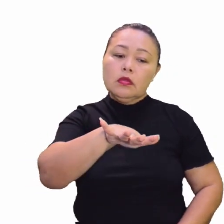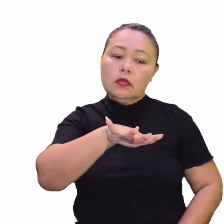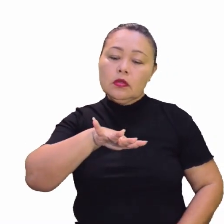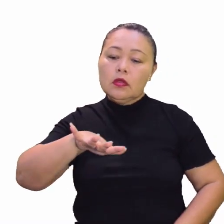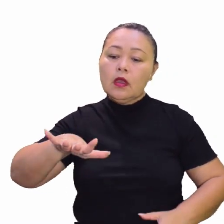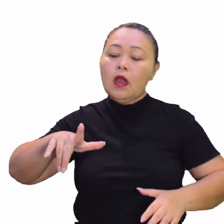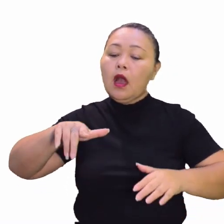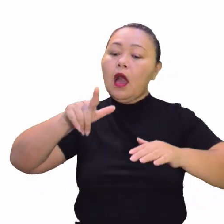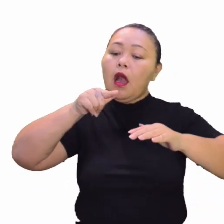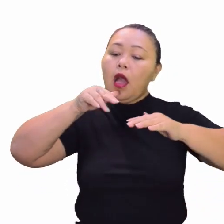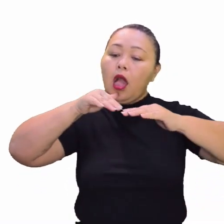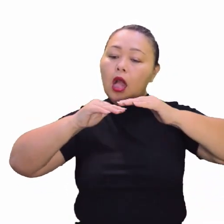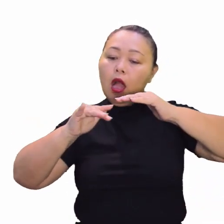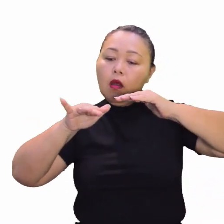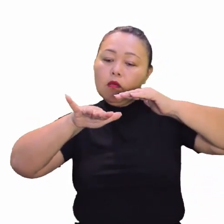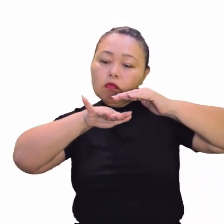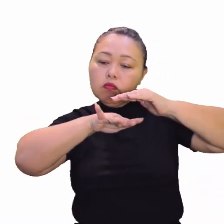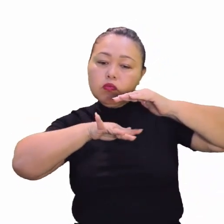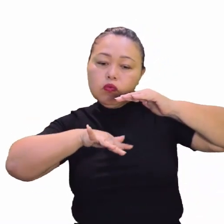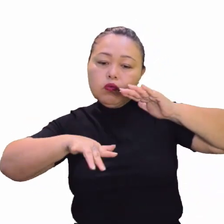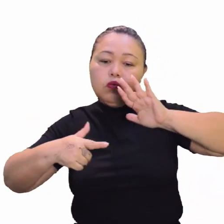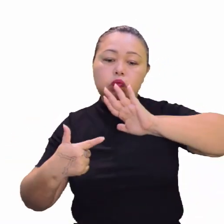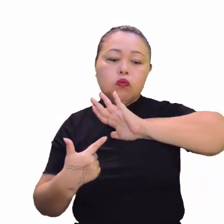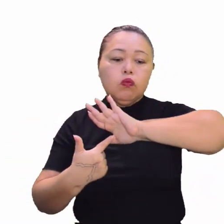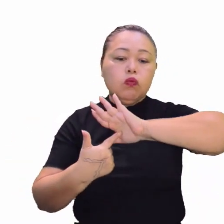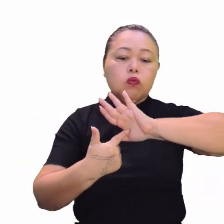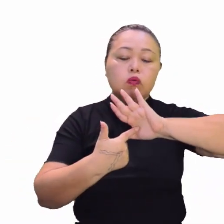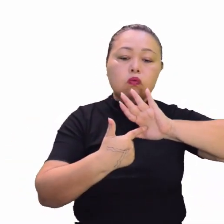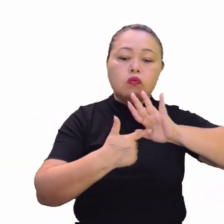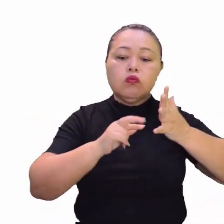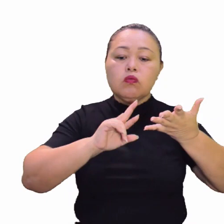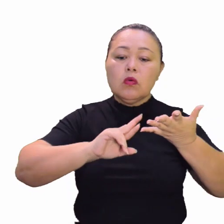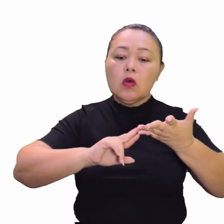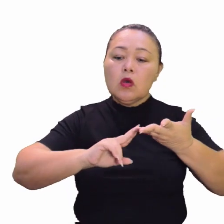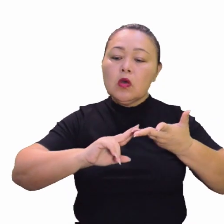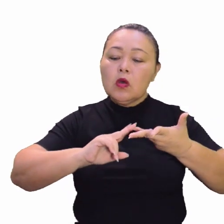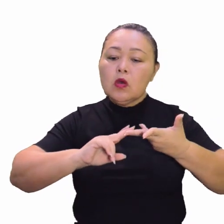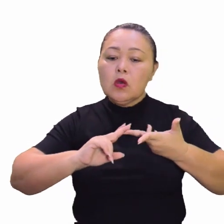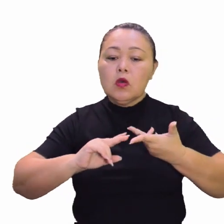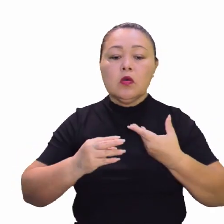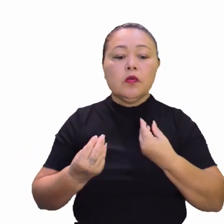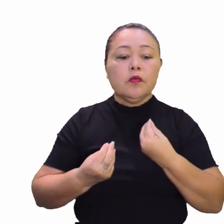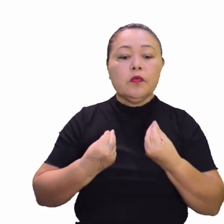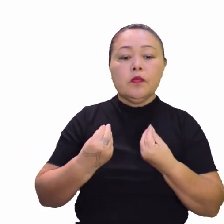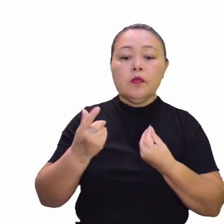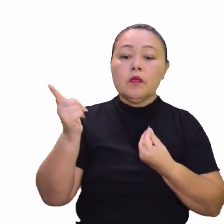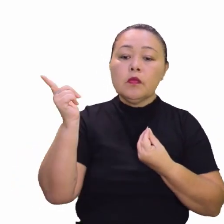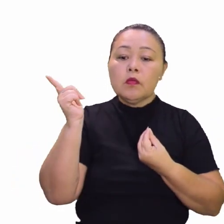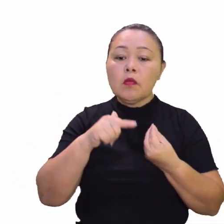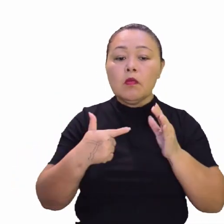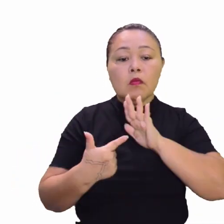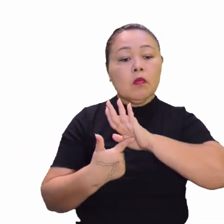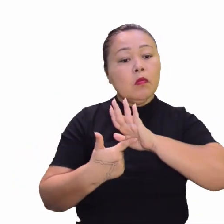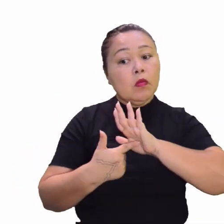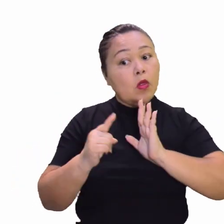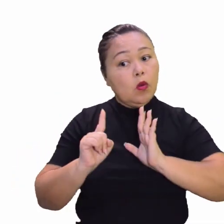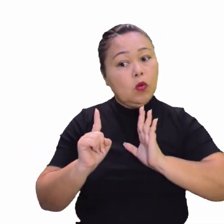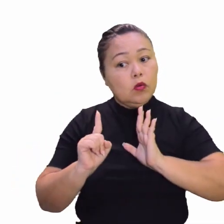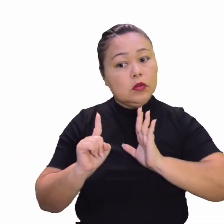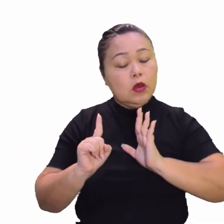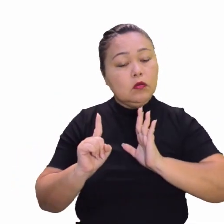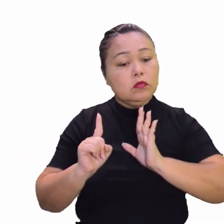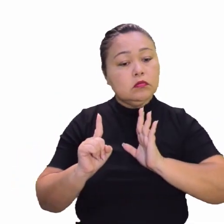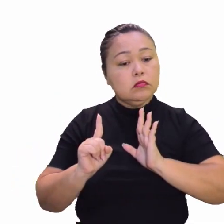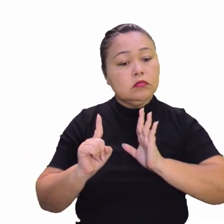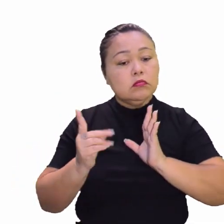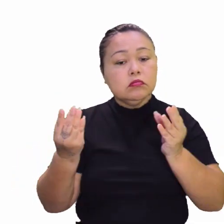susceptíveis a inundações, apresentando diversas fisionomias, podendo ou não apresentar